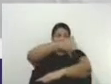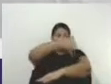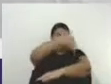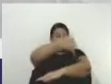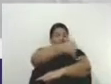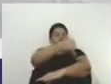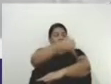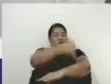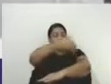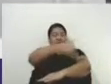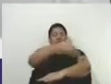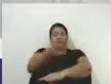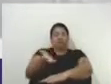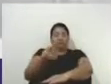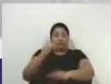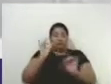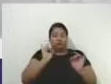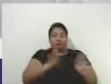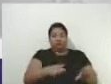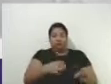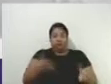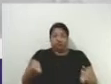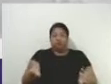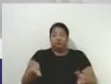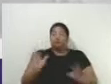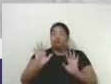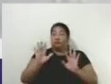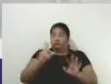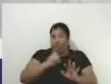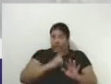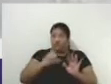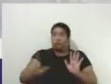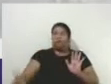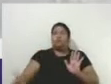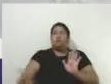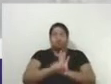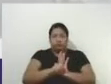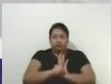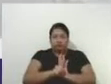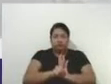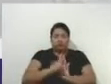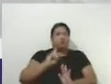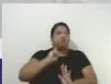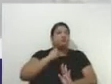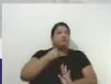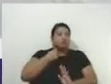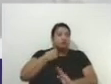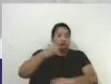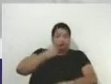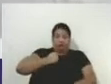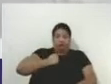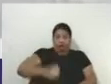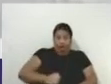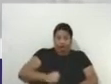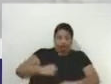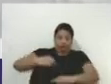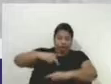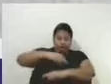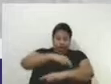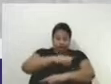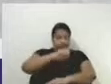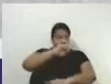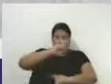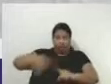por ali mesmo, e nós temos uma lei que trata sobre isso, inclusive com infrações. Ou então as pessoas até